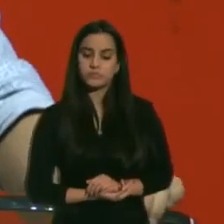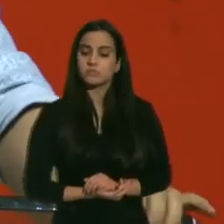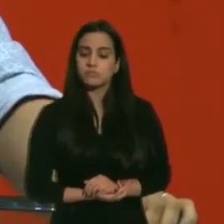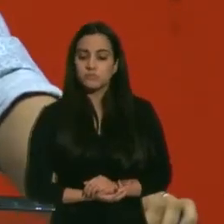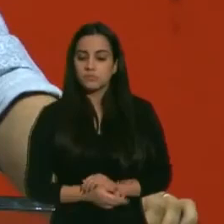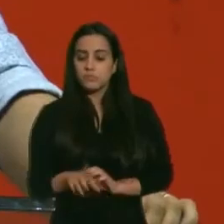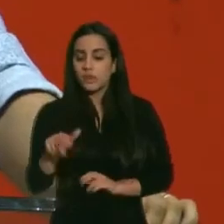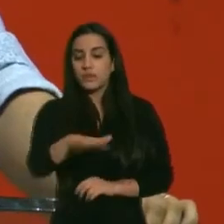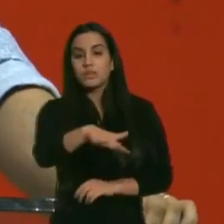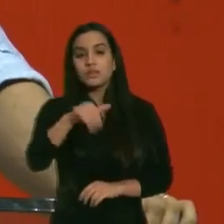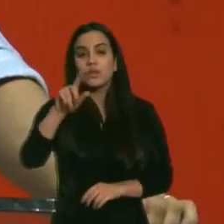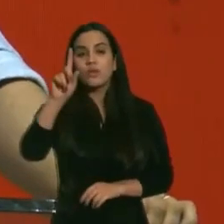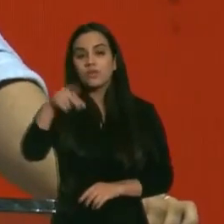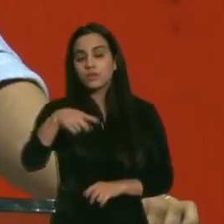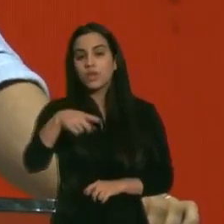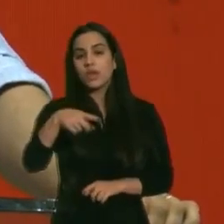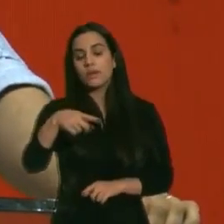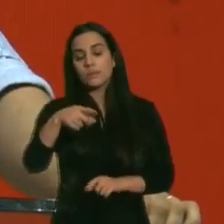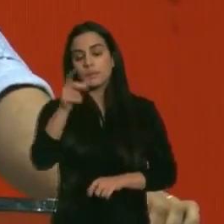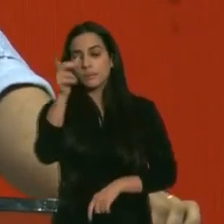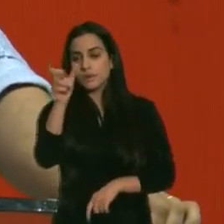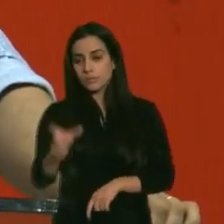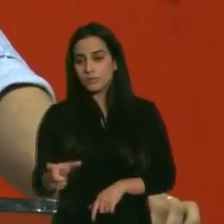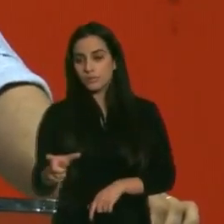Esse convite é para os insatisfeitos.